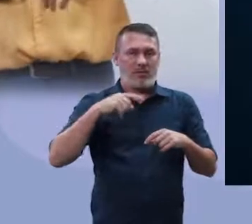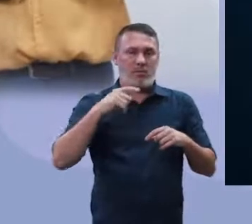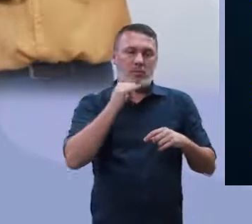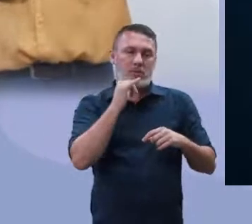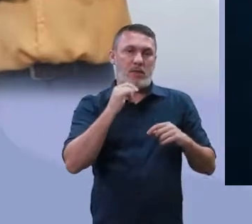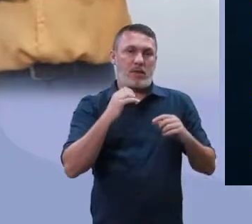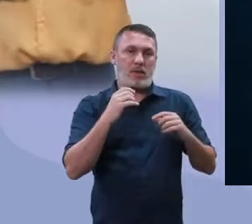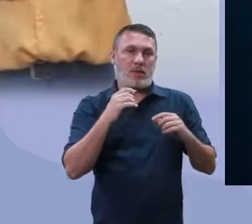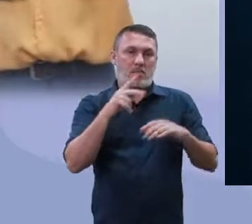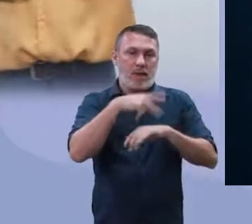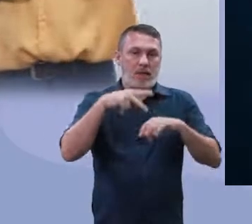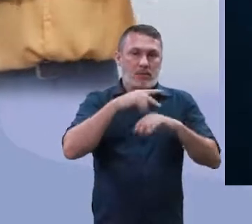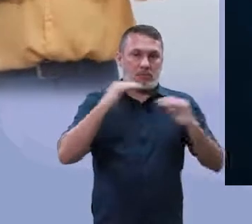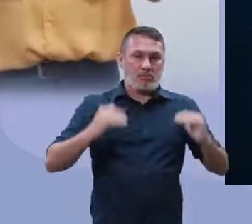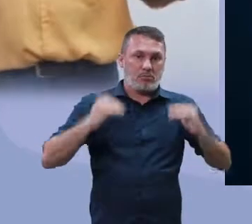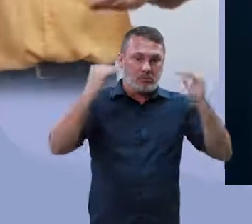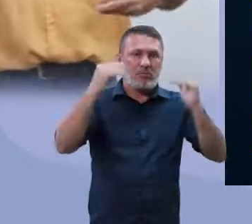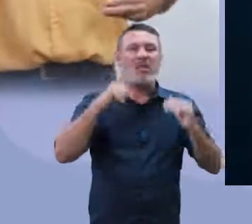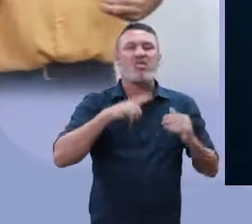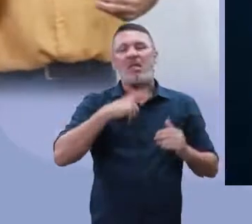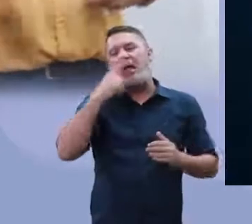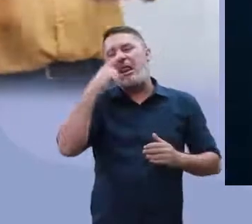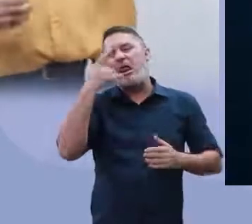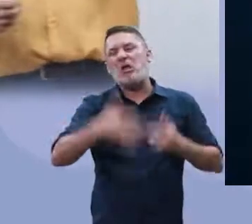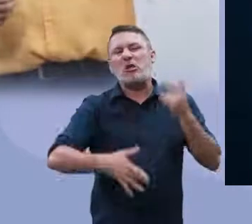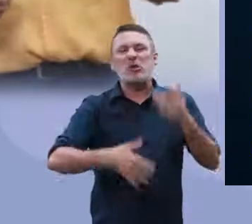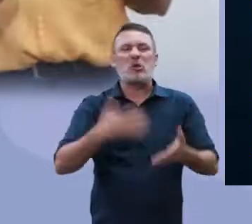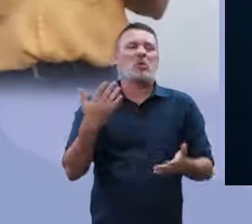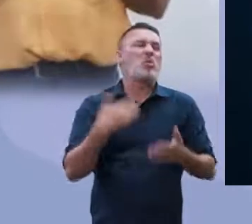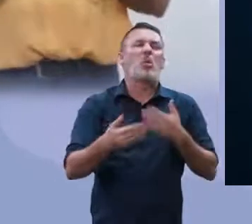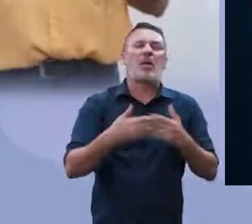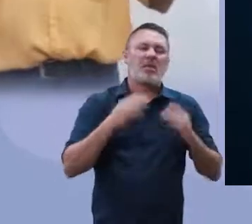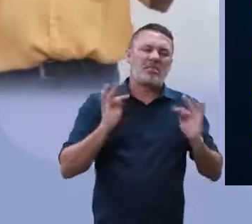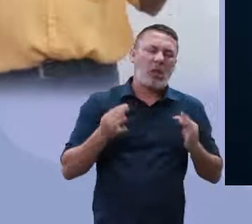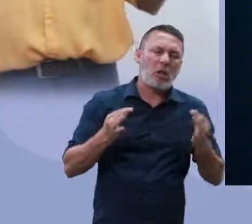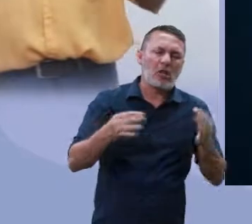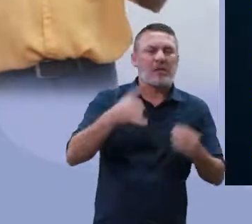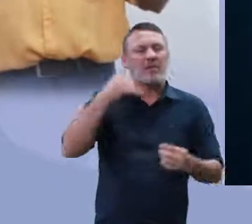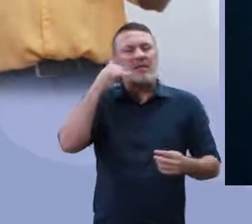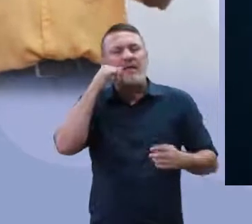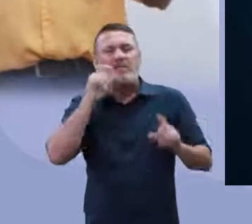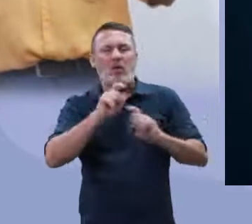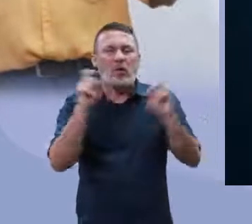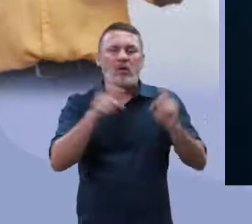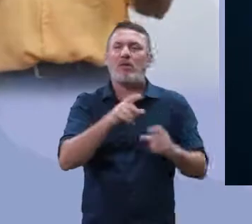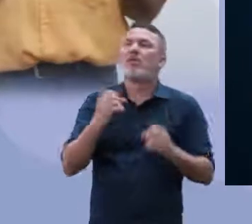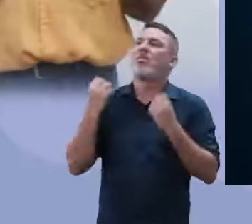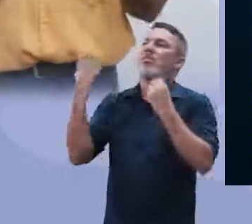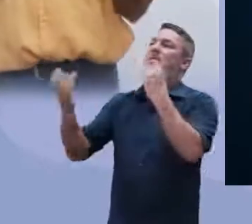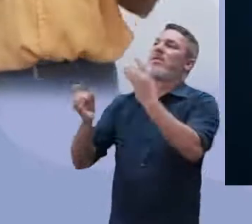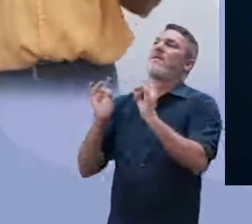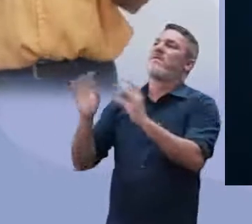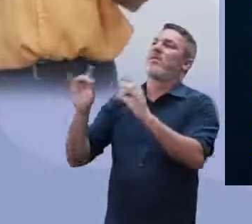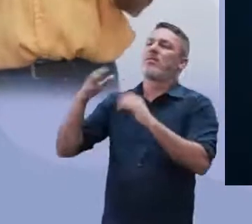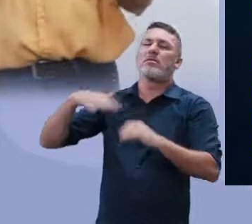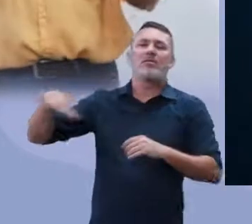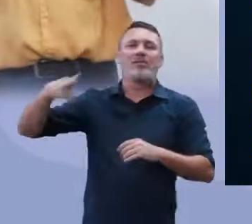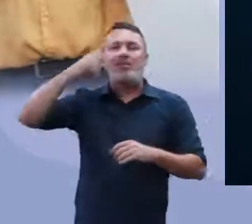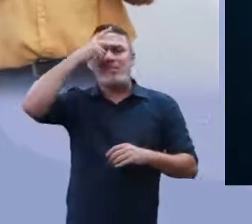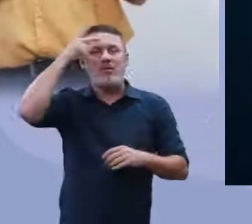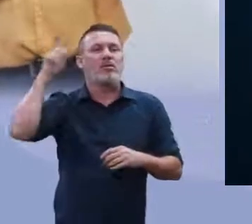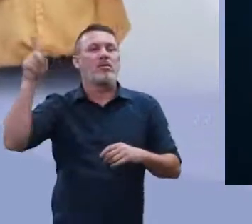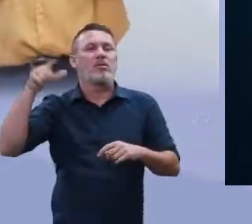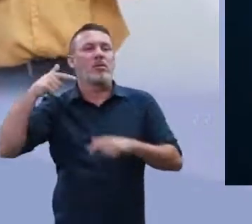lixo tecnológico, né, telefones, computadores, celulares, para que esses países promovam ali, né, teoricamente,